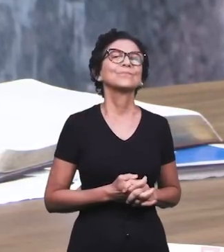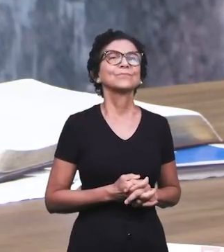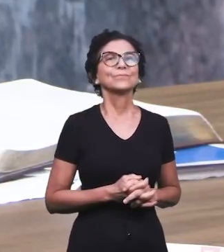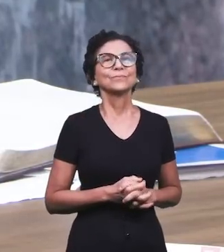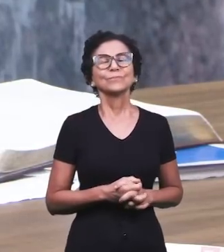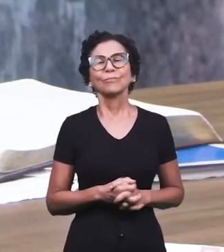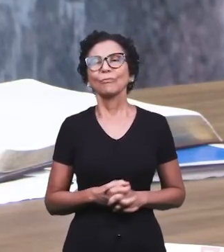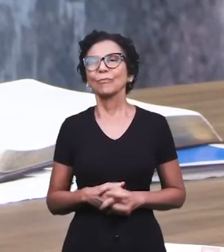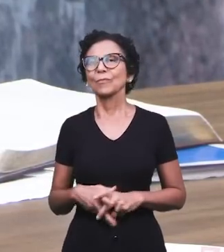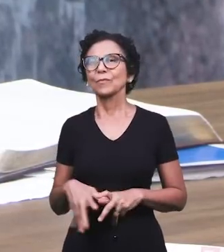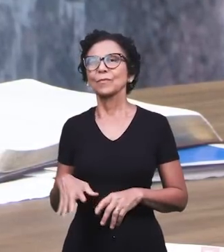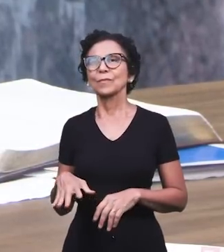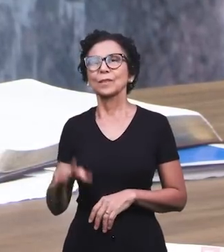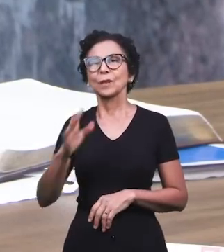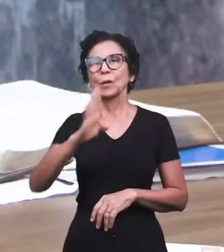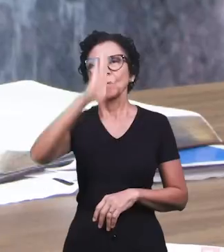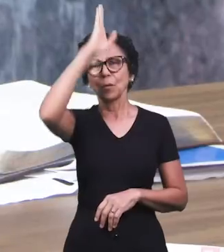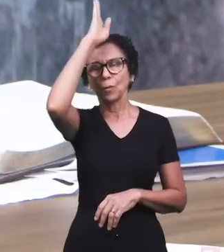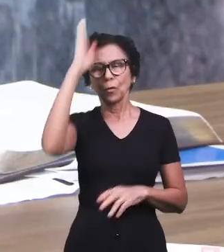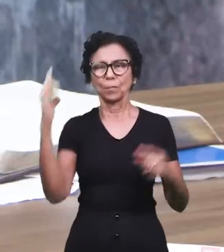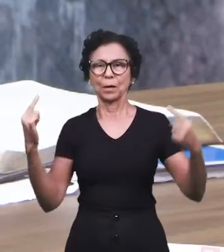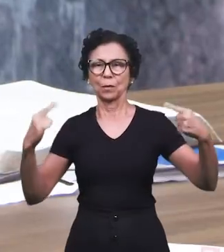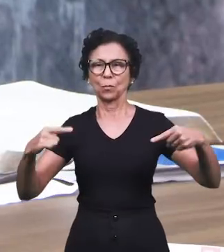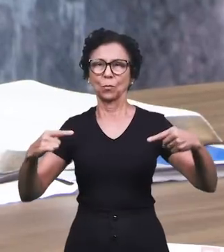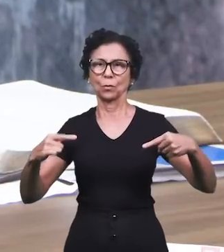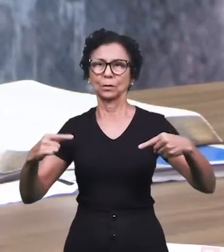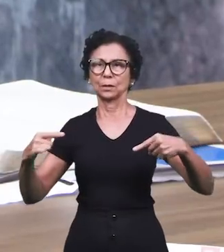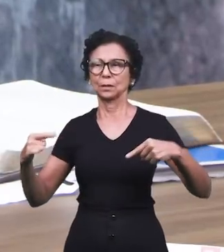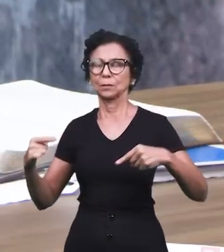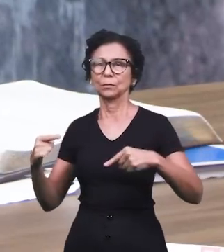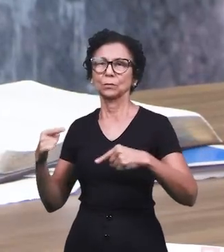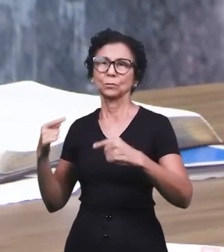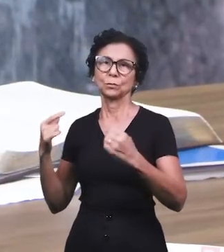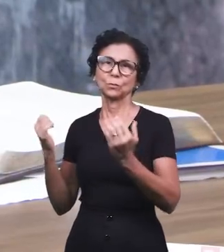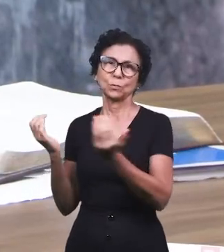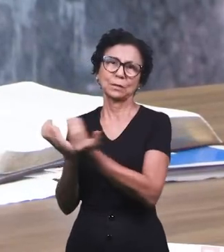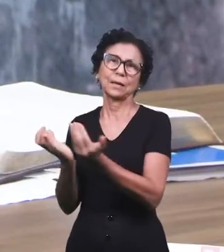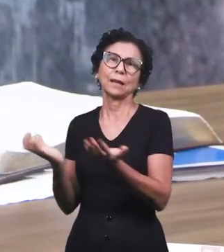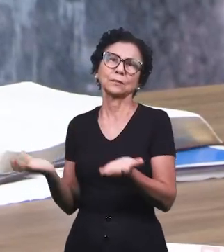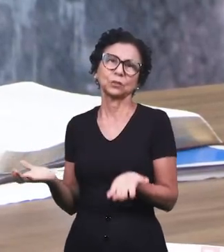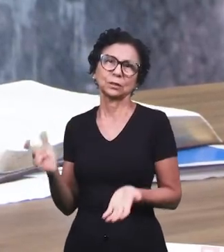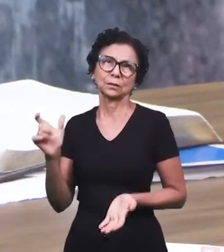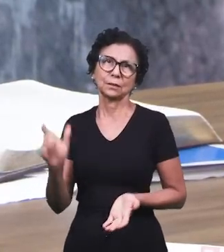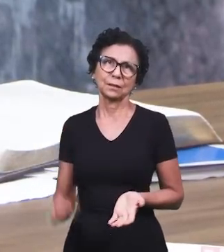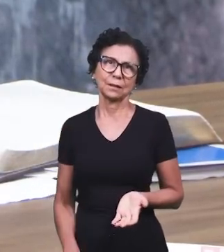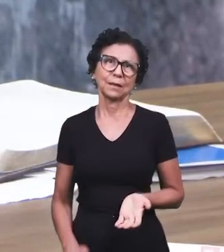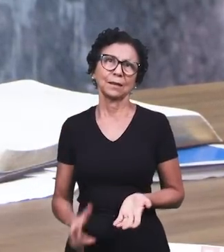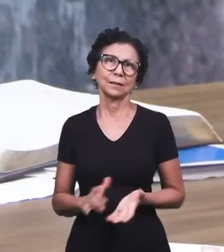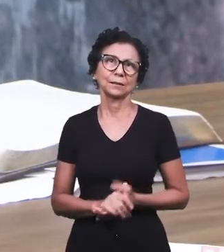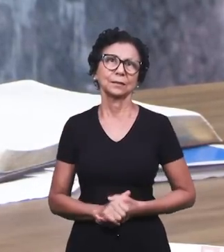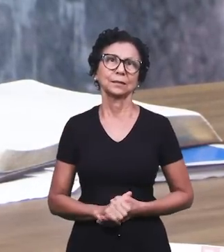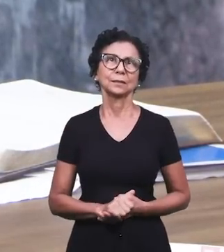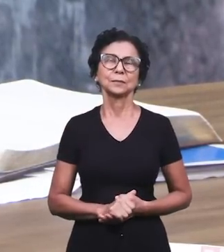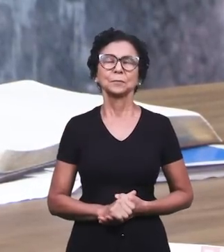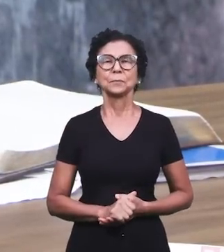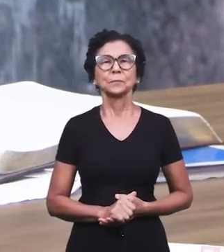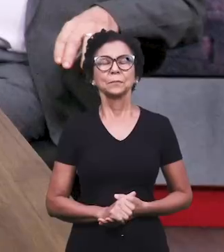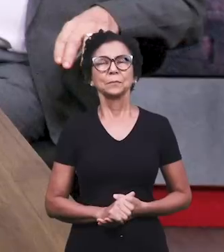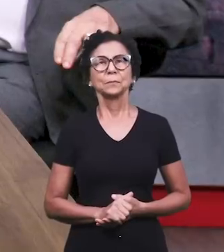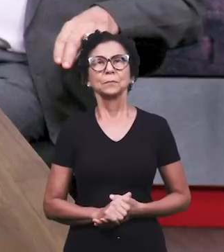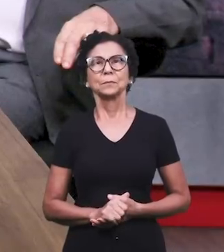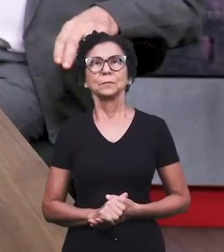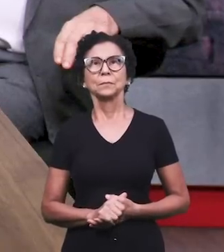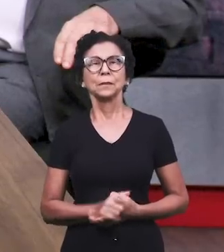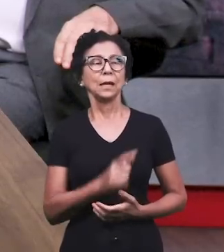do Estado romano contra o cristianismo. E isso não era uma coisa comum do Império Romano. Pastor Serlon, geralmente aceitava as outras religiões.